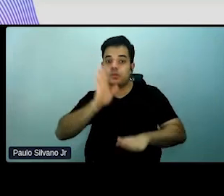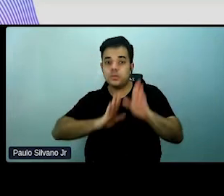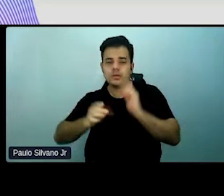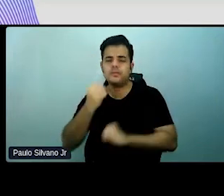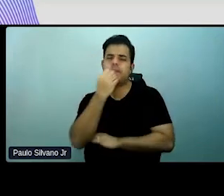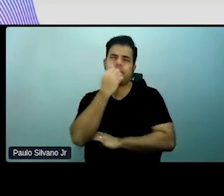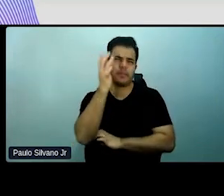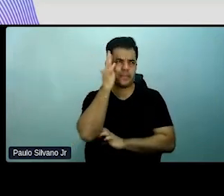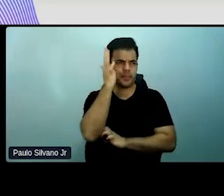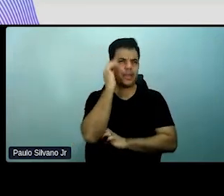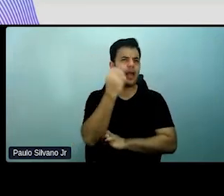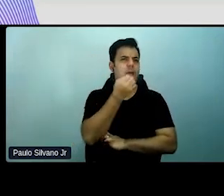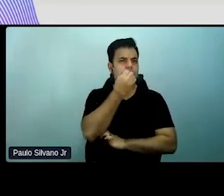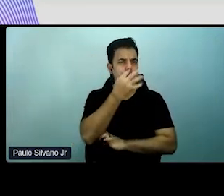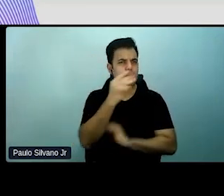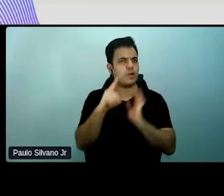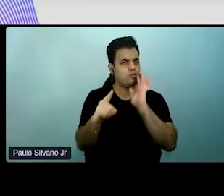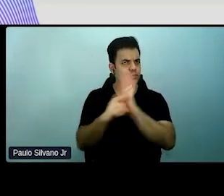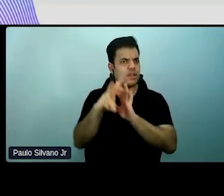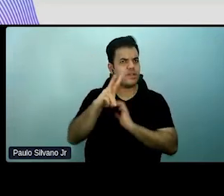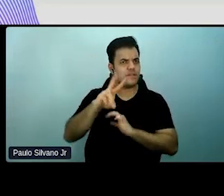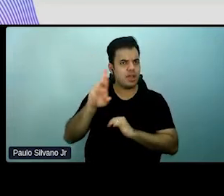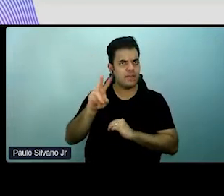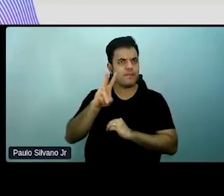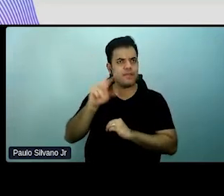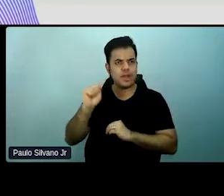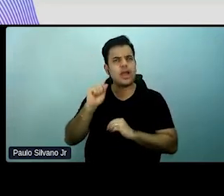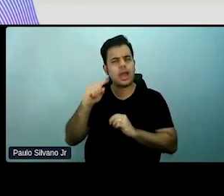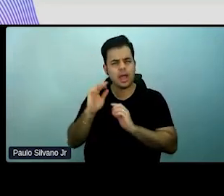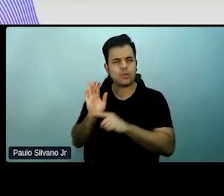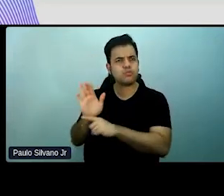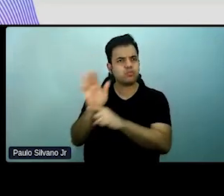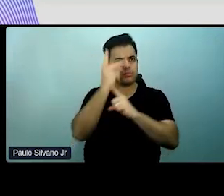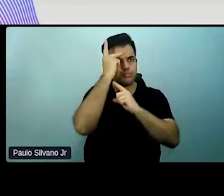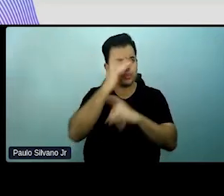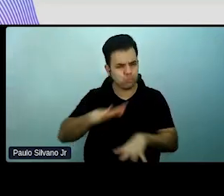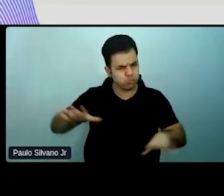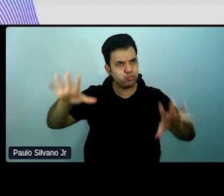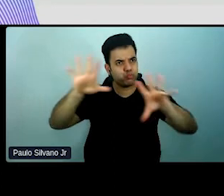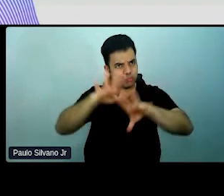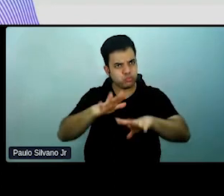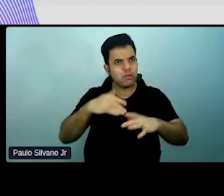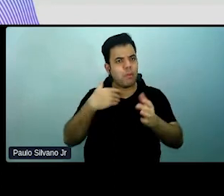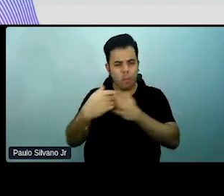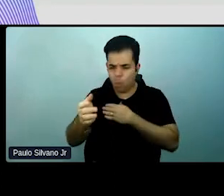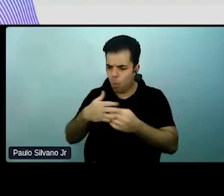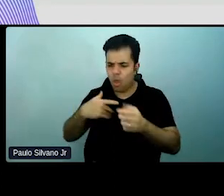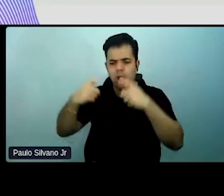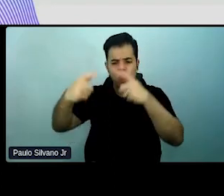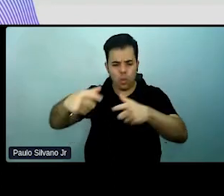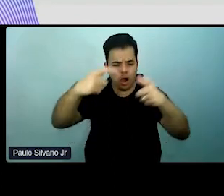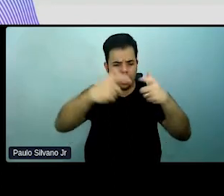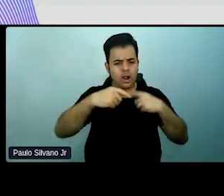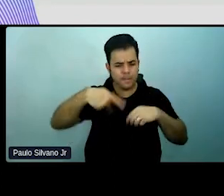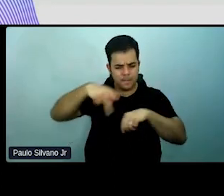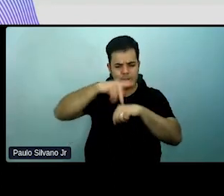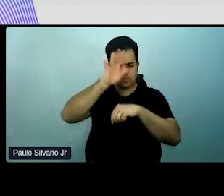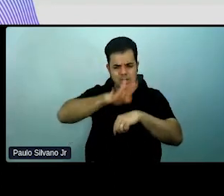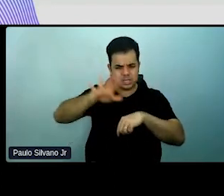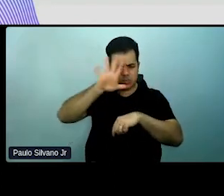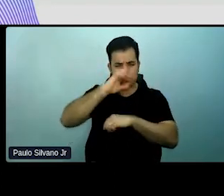bom, esse benefício, por exemplo, ele está atendendo a todas as pessoas em diferentes regiões do país? Está